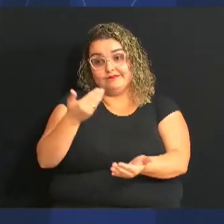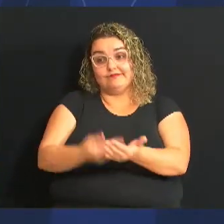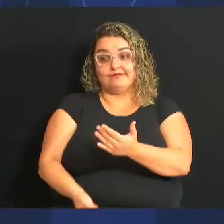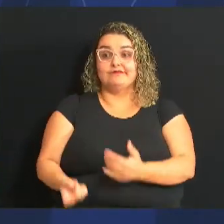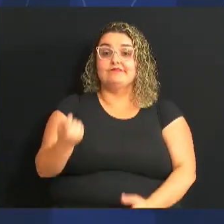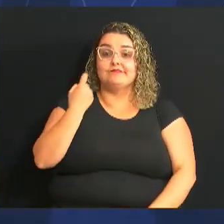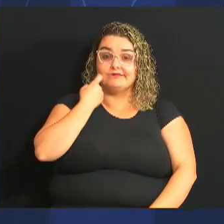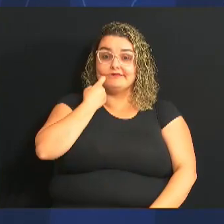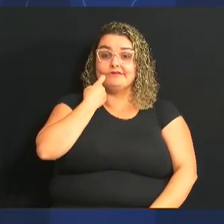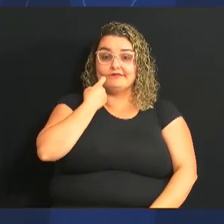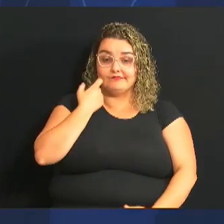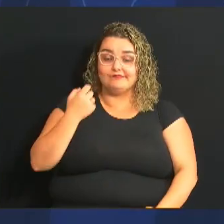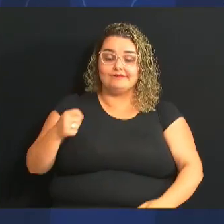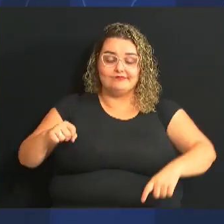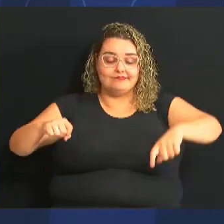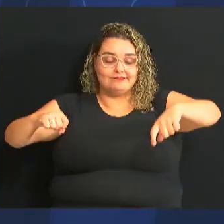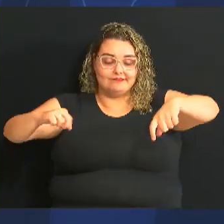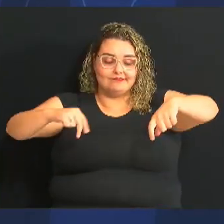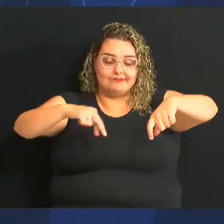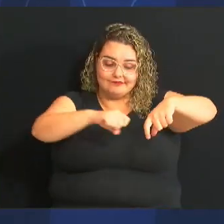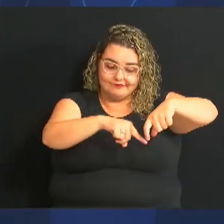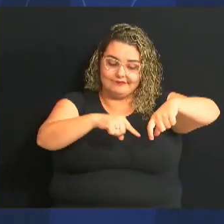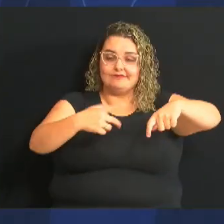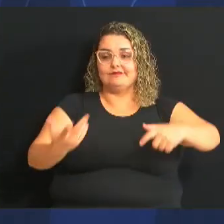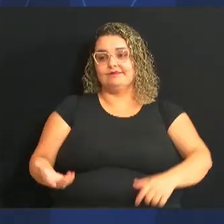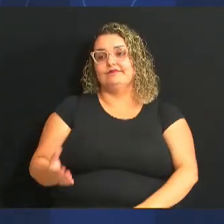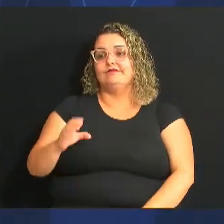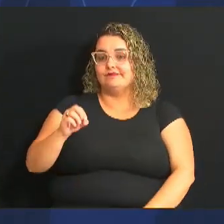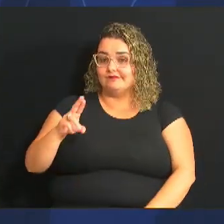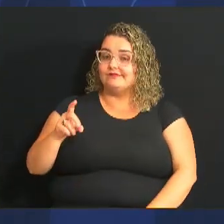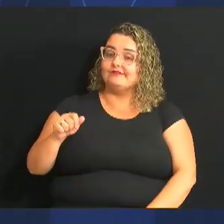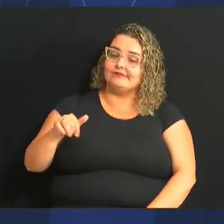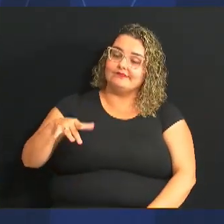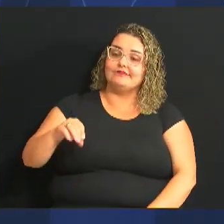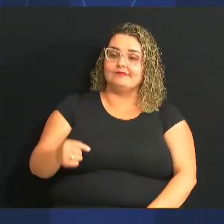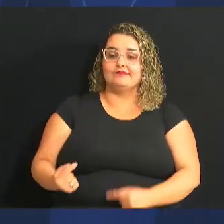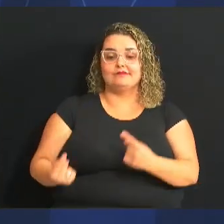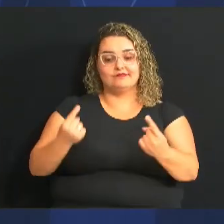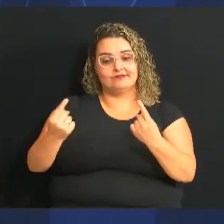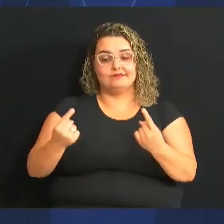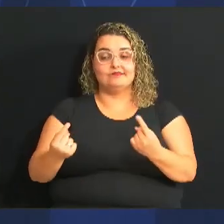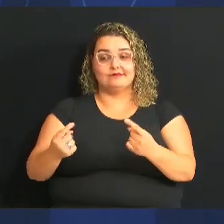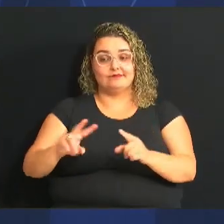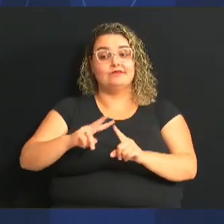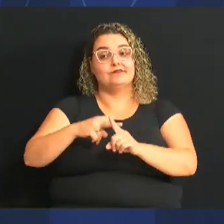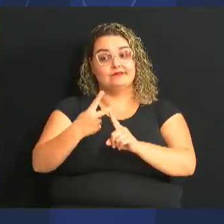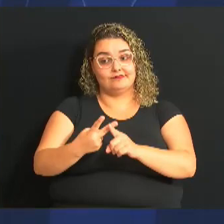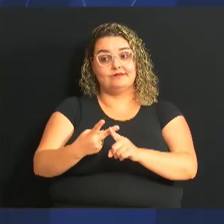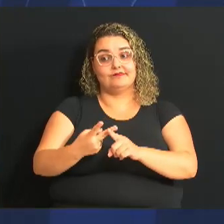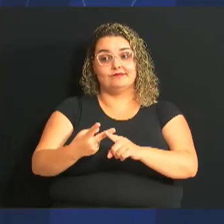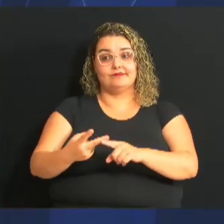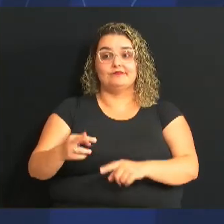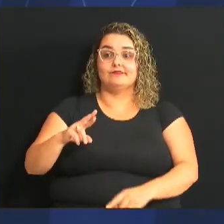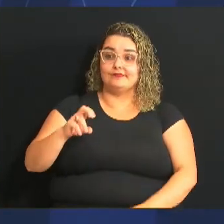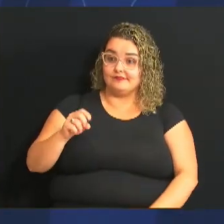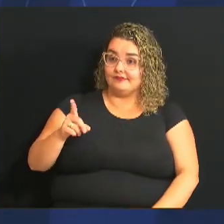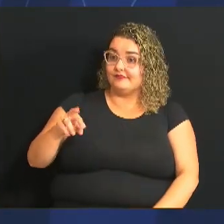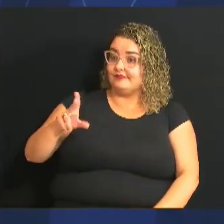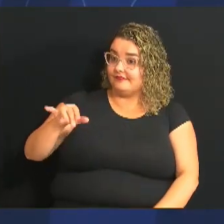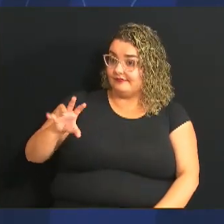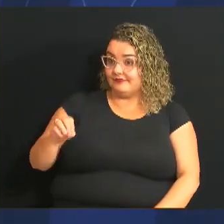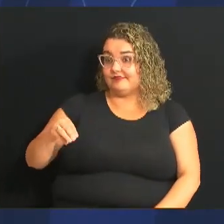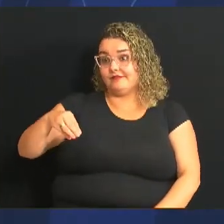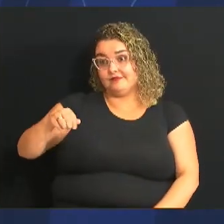para a Croácia, 0-0 no tempo normal, 1-1 na prorrogação. E aí nos pênaltis, Rodrigo e